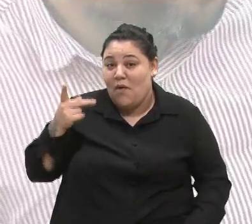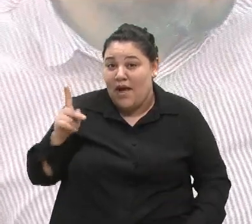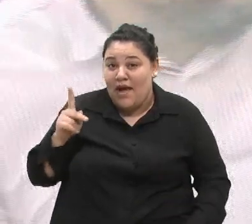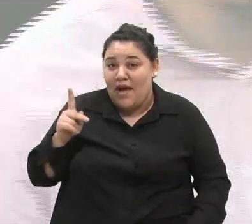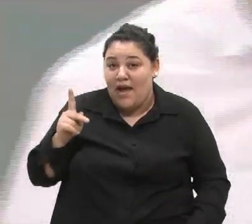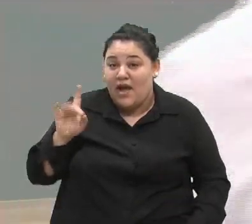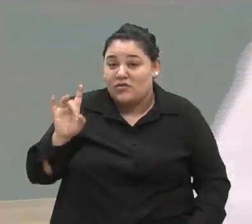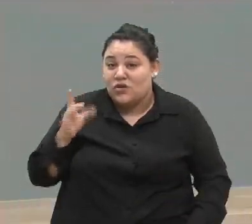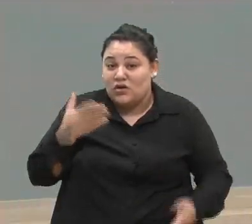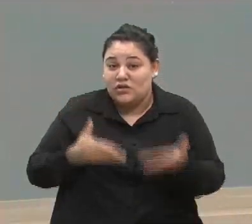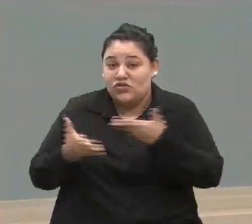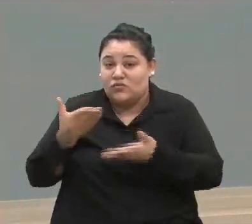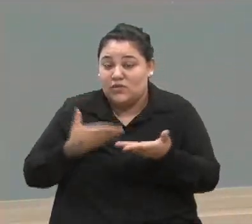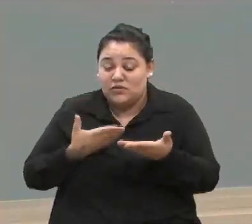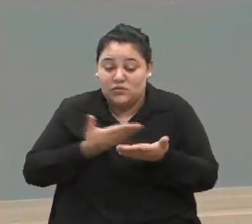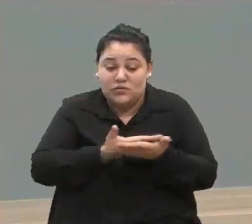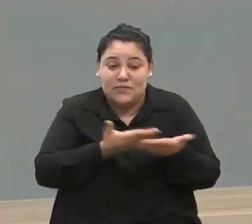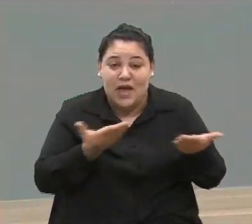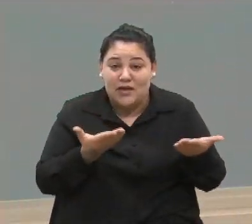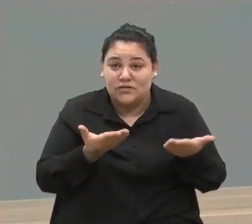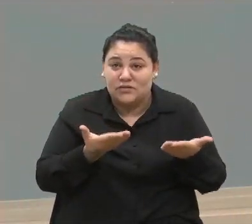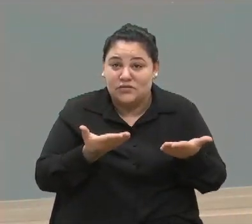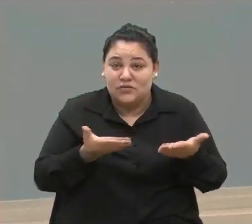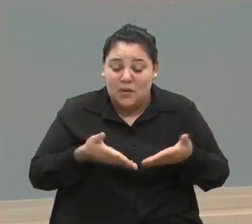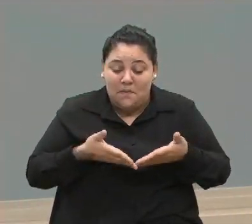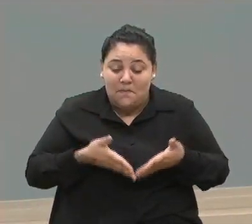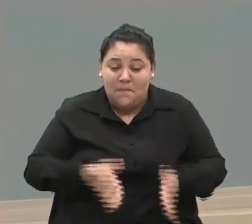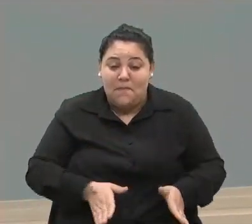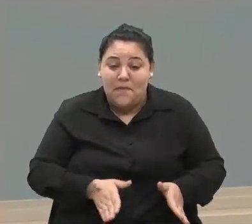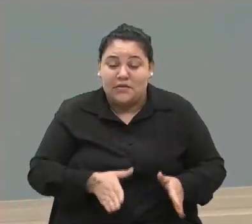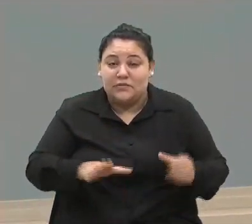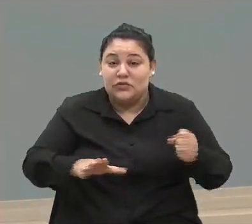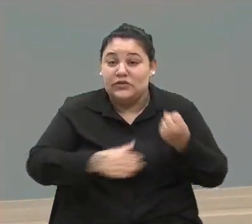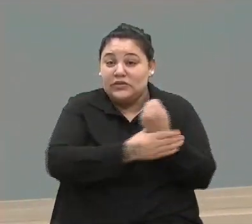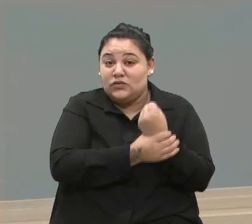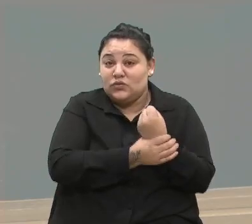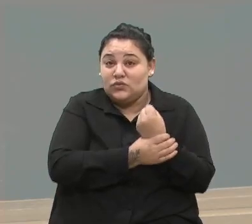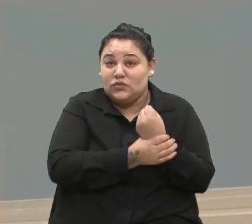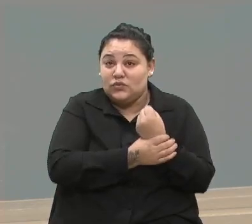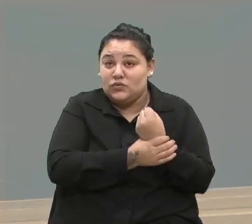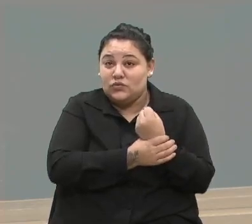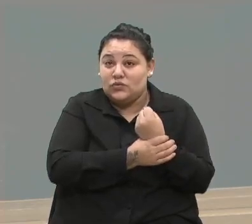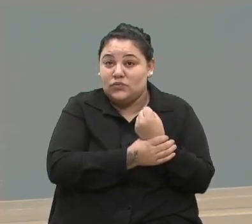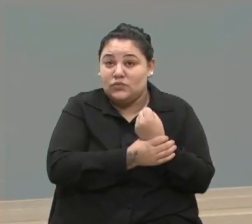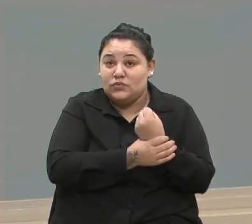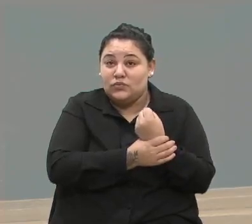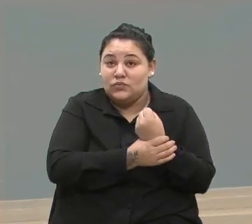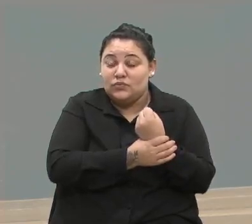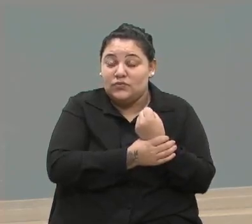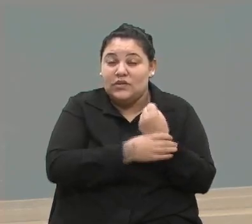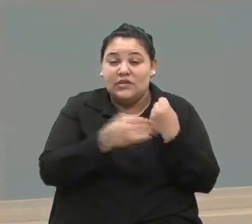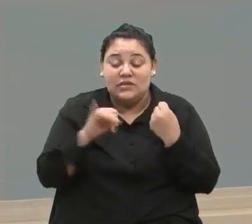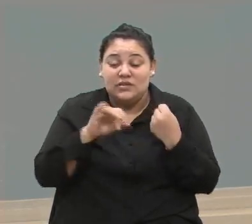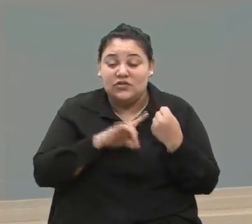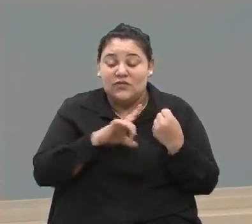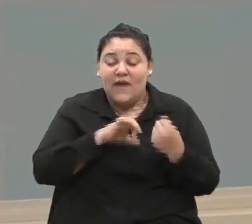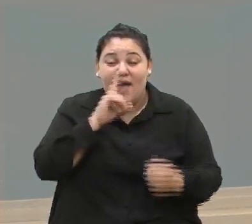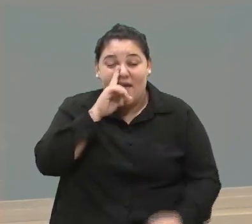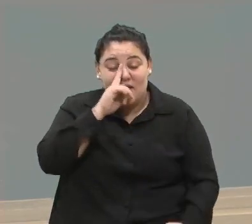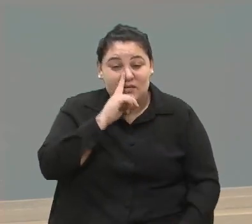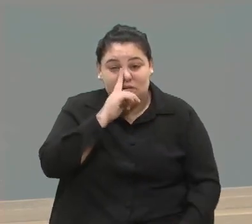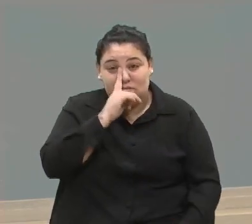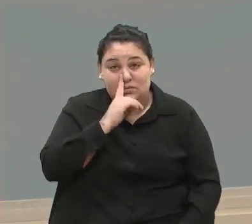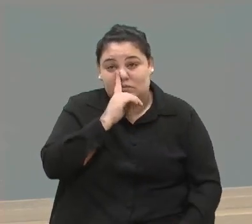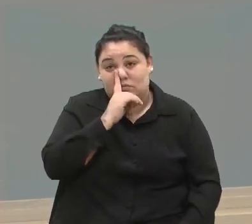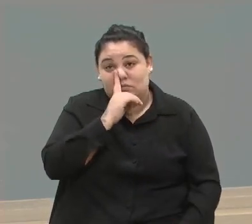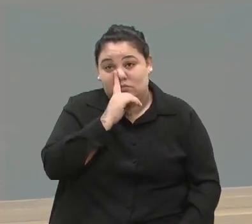atende aqueles partos seguros, né? Qualquer mínimo risco, as pessoas